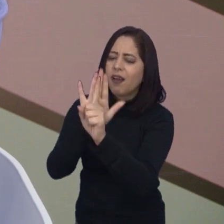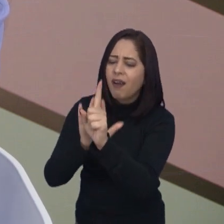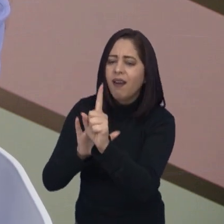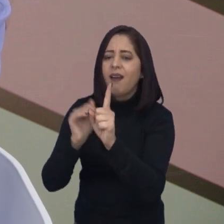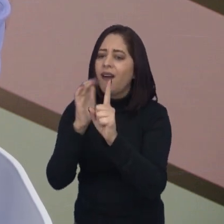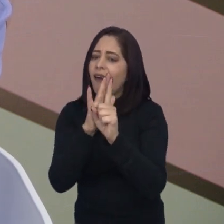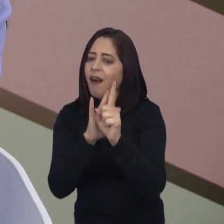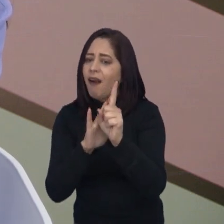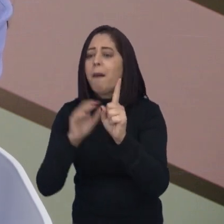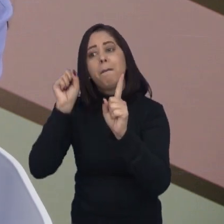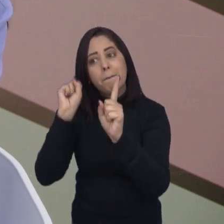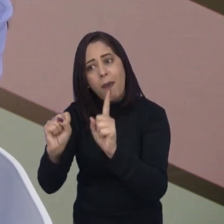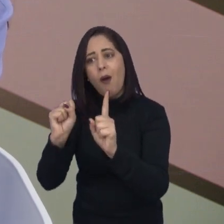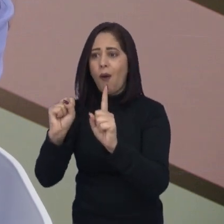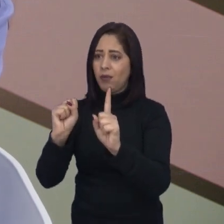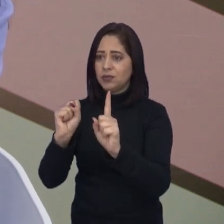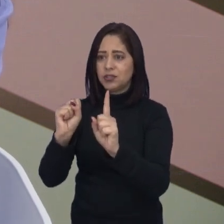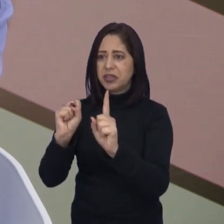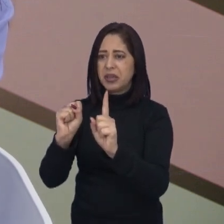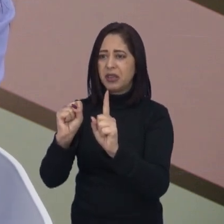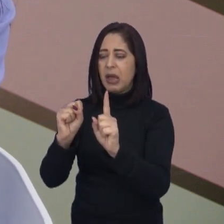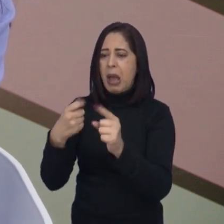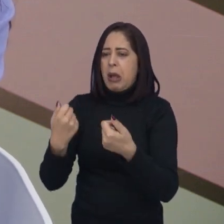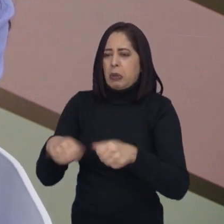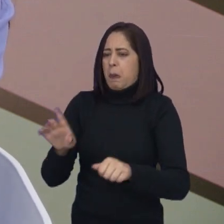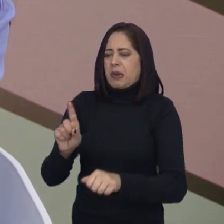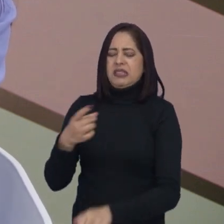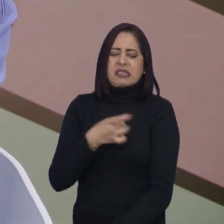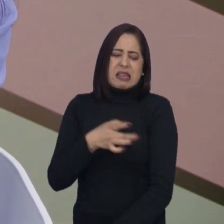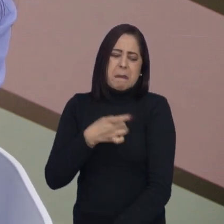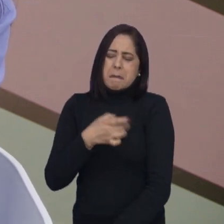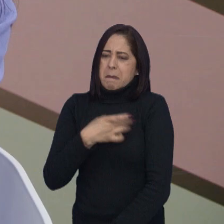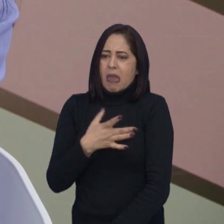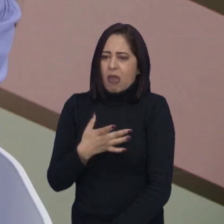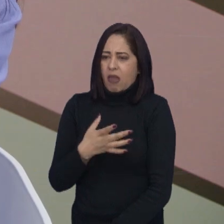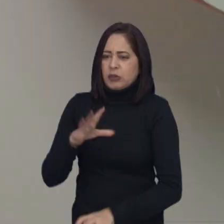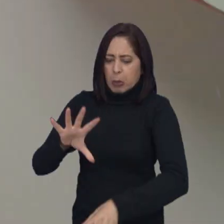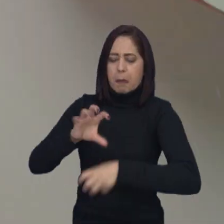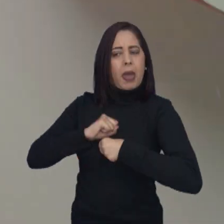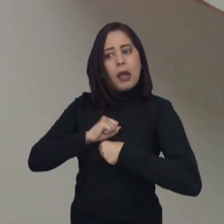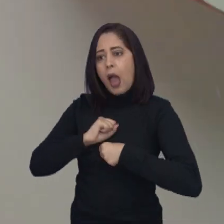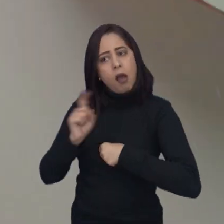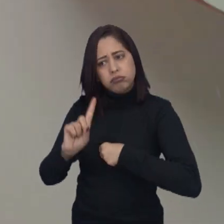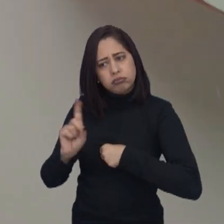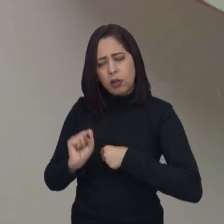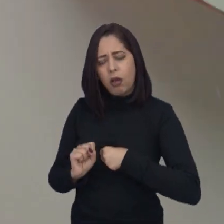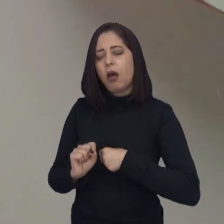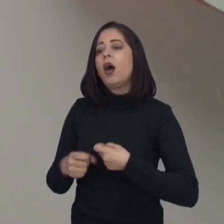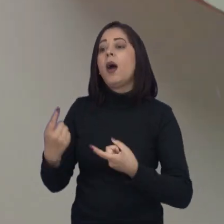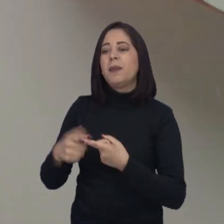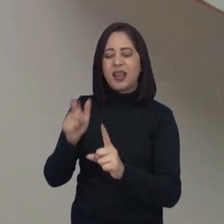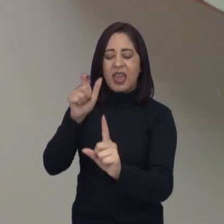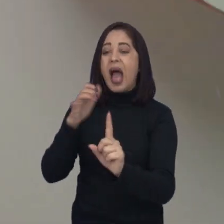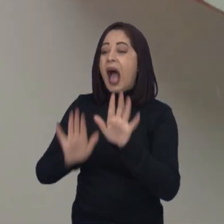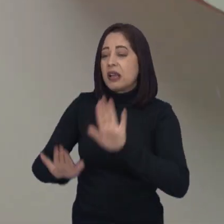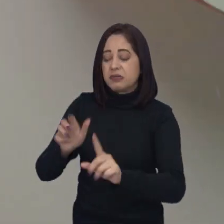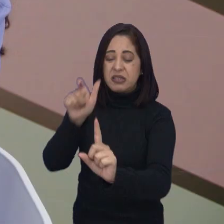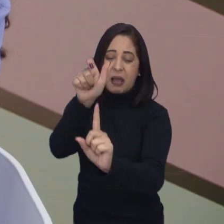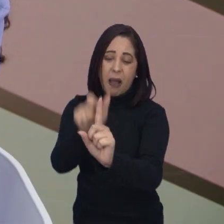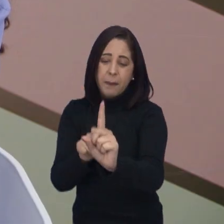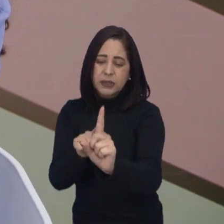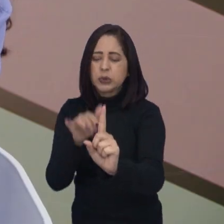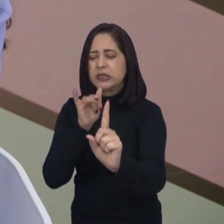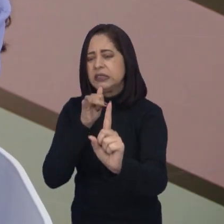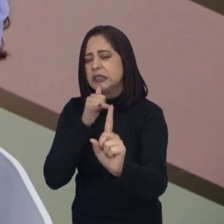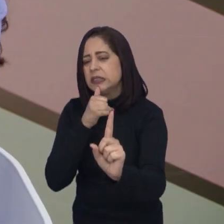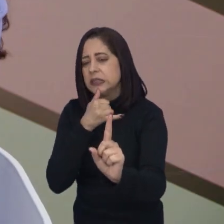é isso que falta na vida dela, né? Essa tristeza, essa angústia pode estar piorando essas lesões. Então,